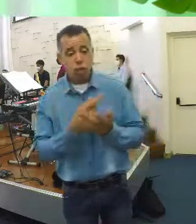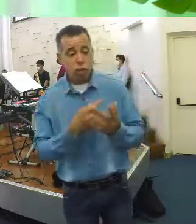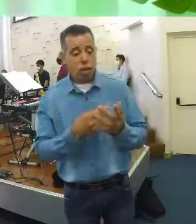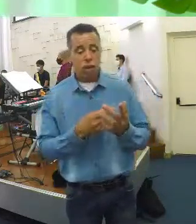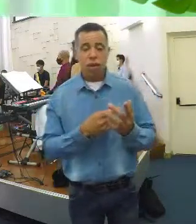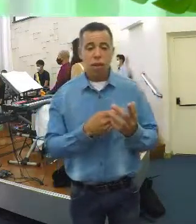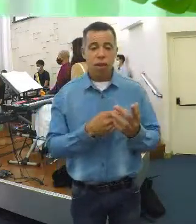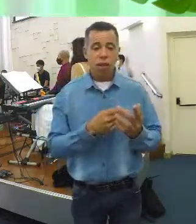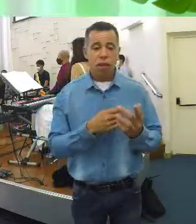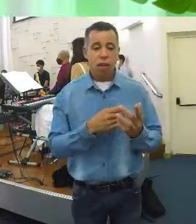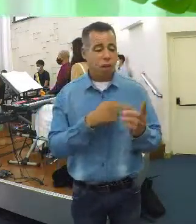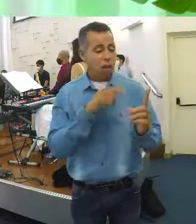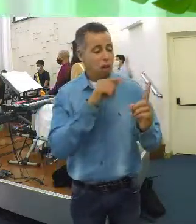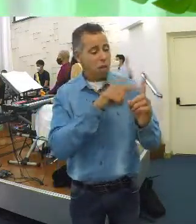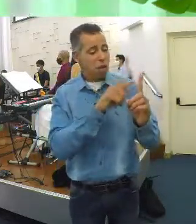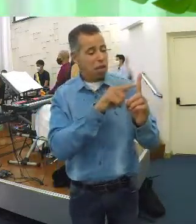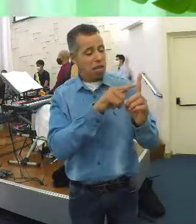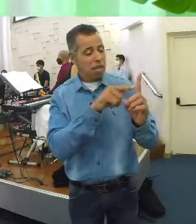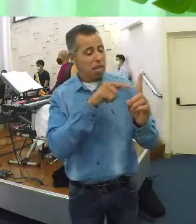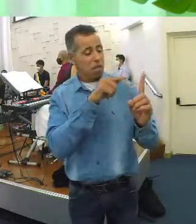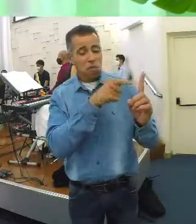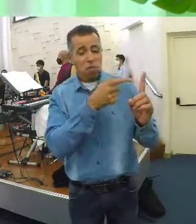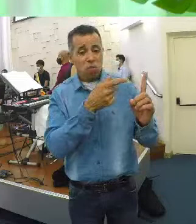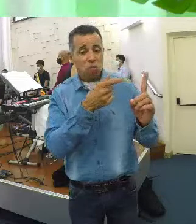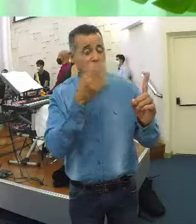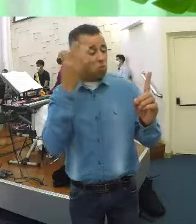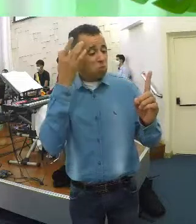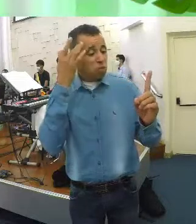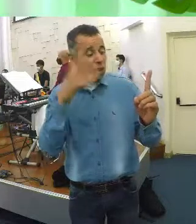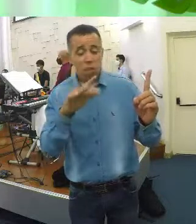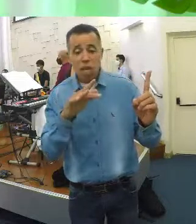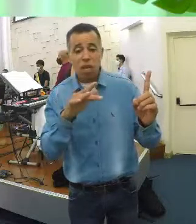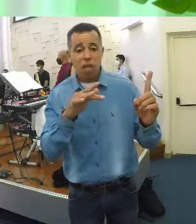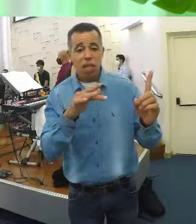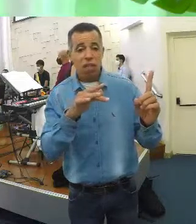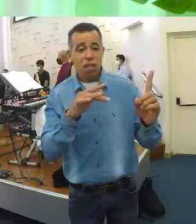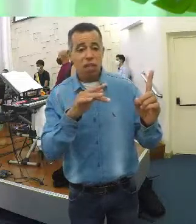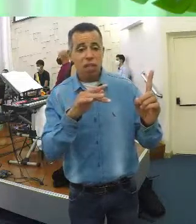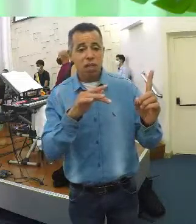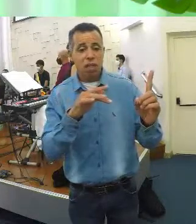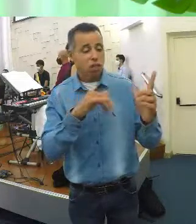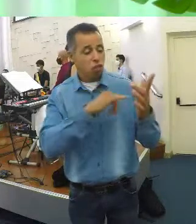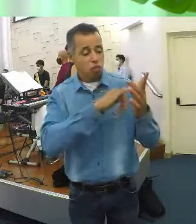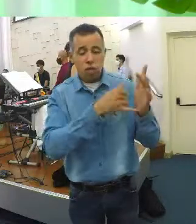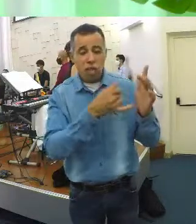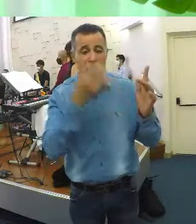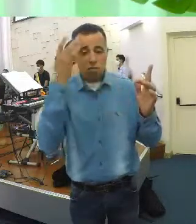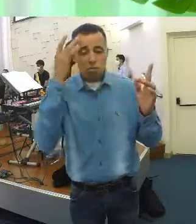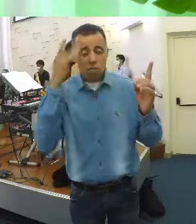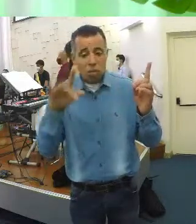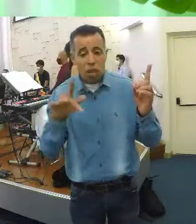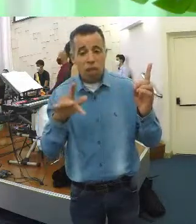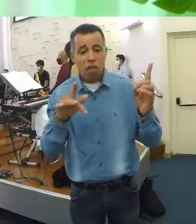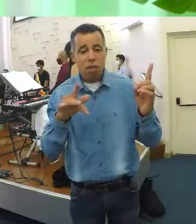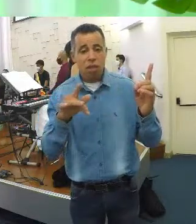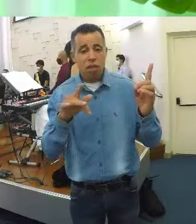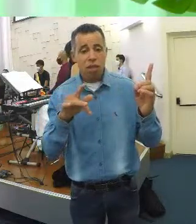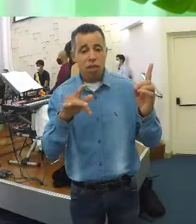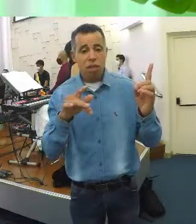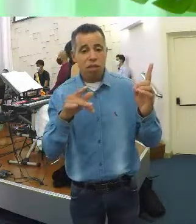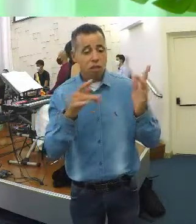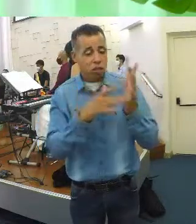da encarnação do Messias numa judia como Maria. Aliás, esse foi um evento singular, irrepetível.